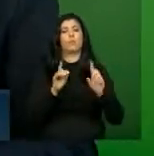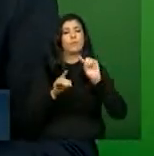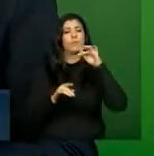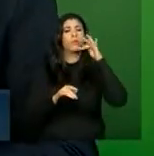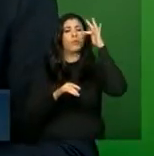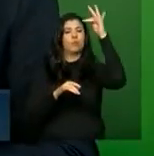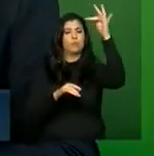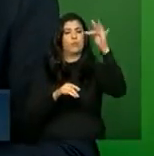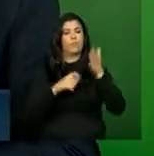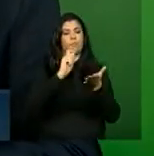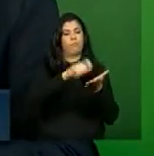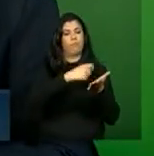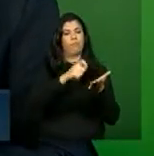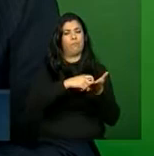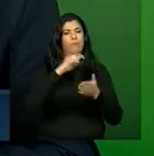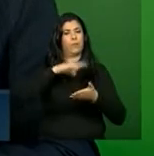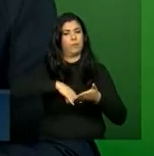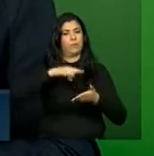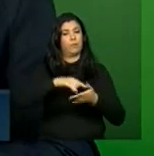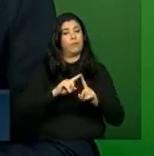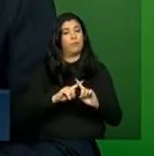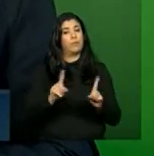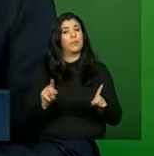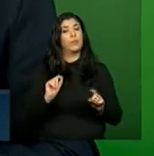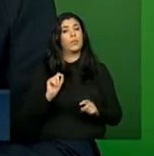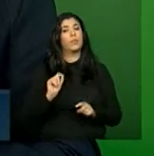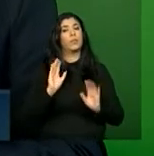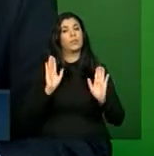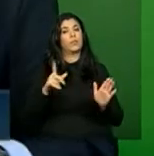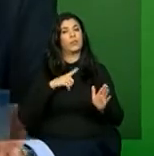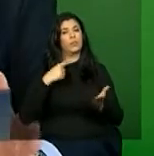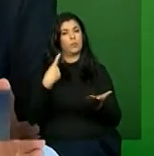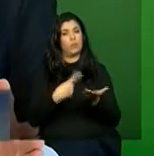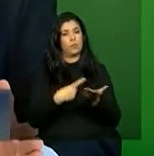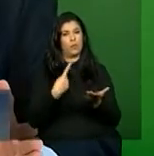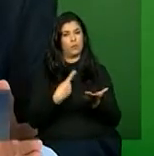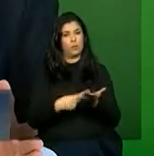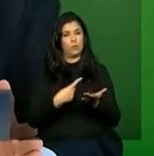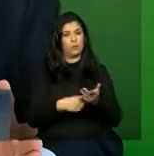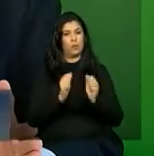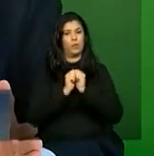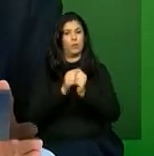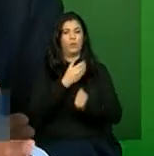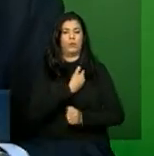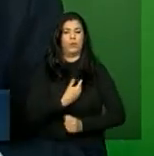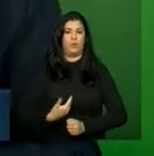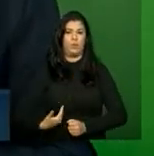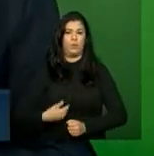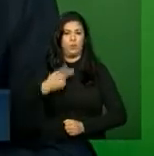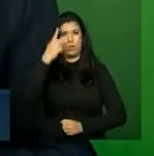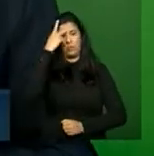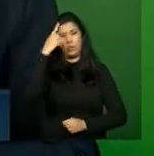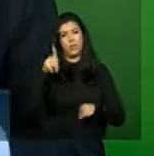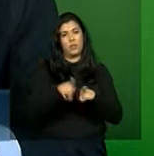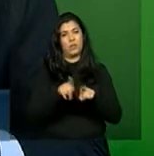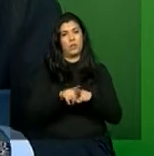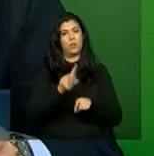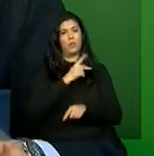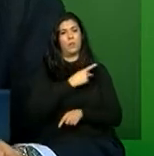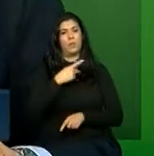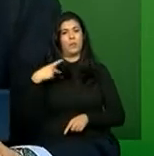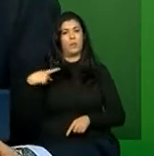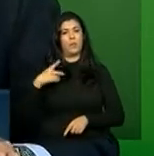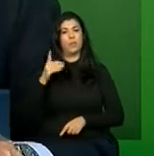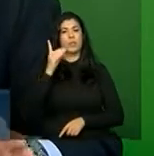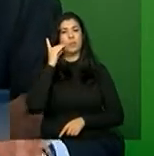posterior assinatura mas o que estava acordado com o governador do Estado de São Paulo EA presidenta Dilma